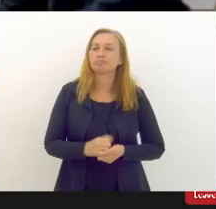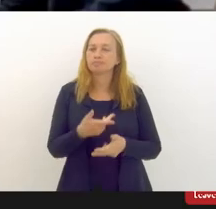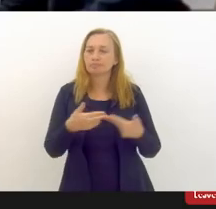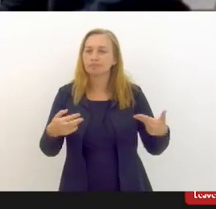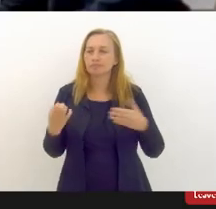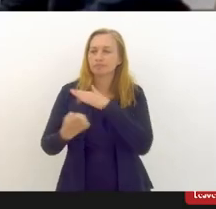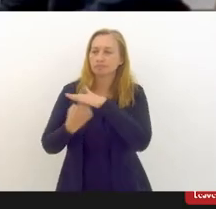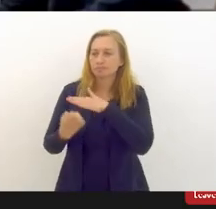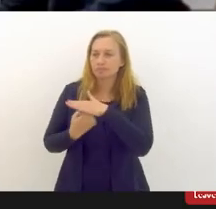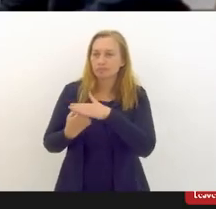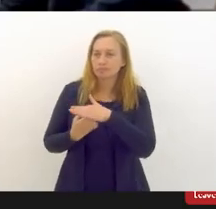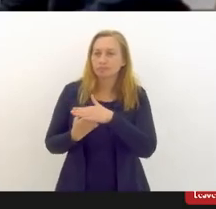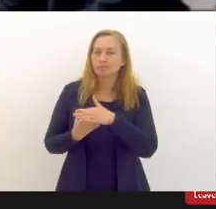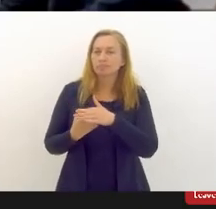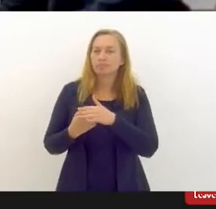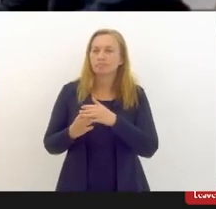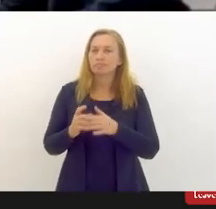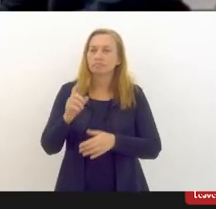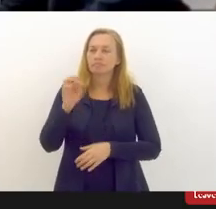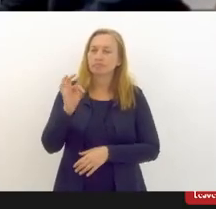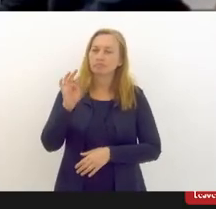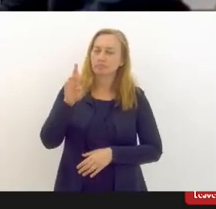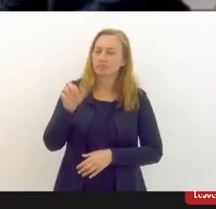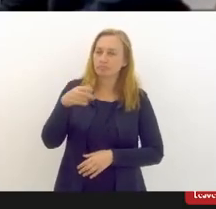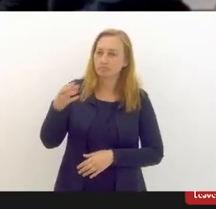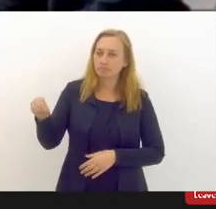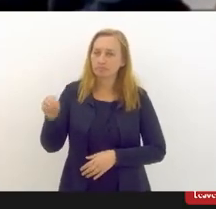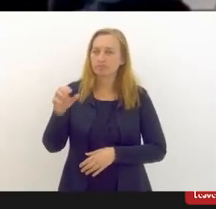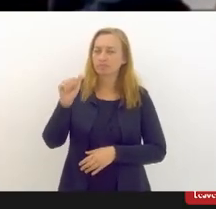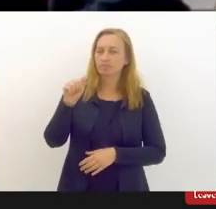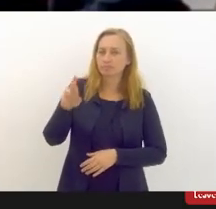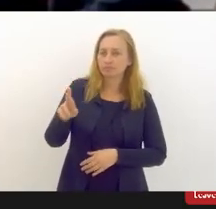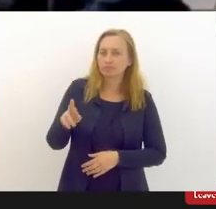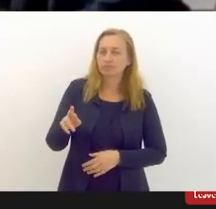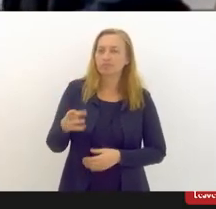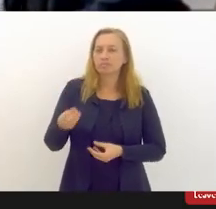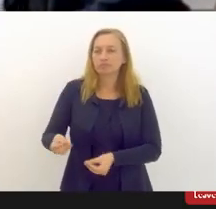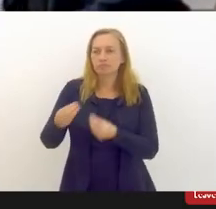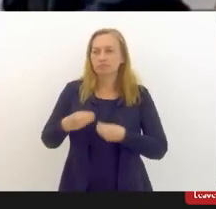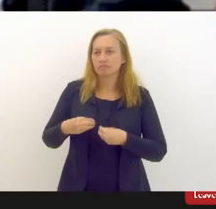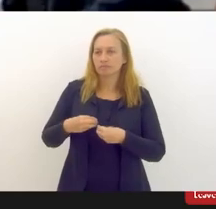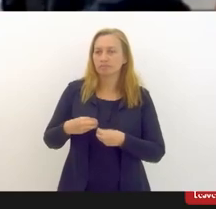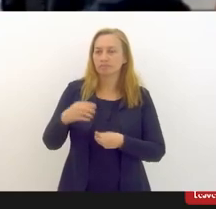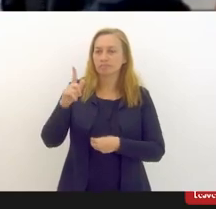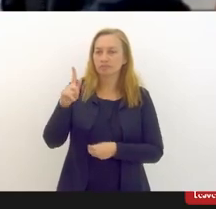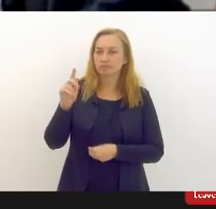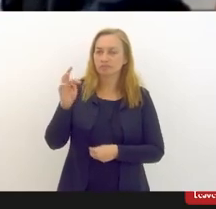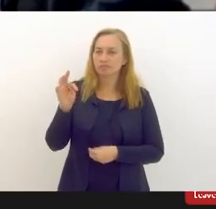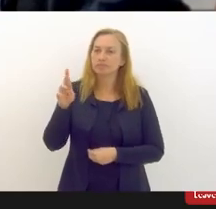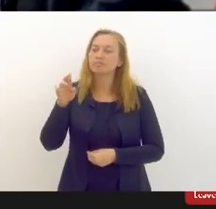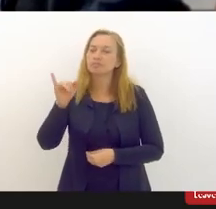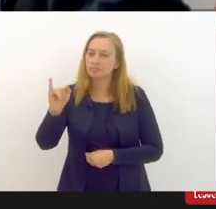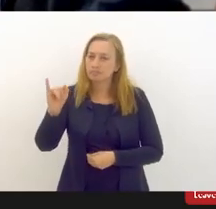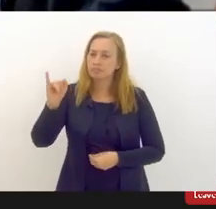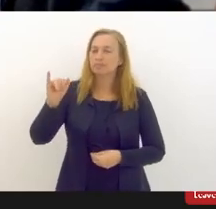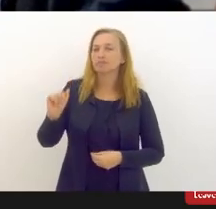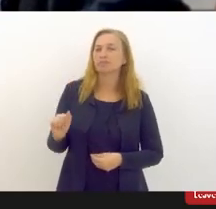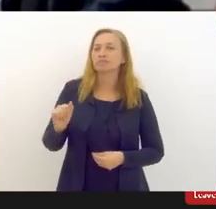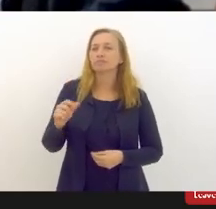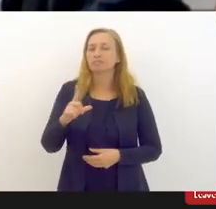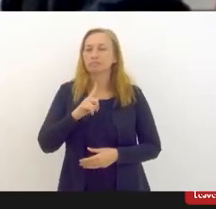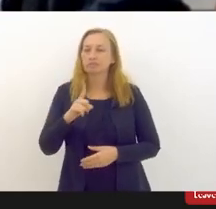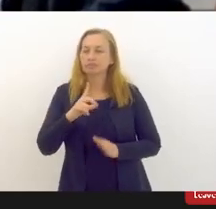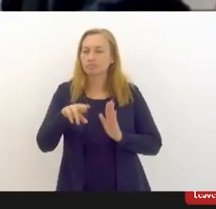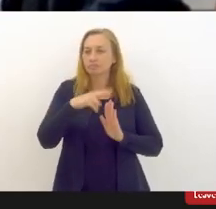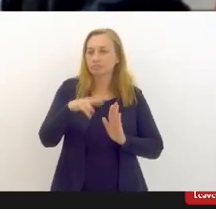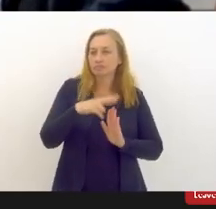empresas de instalação de ar-condicionado, porém, para elas nos darem a garantia, nós temos aqui na resolução 5722, que não pode